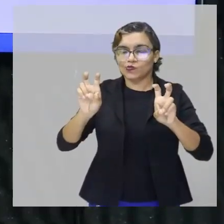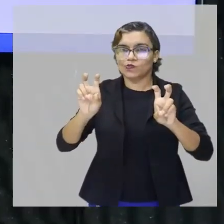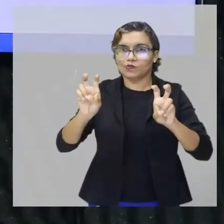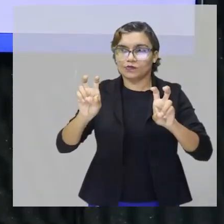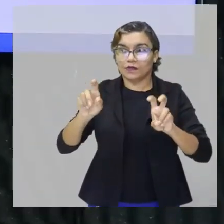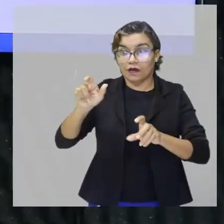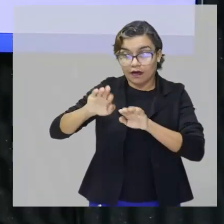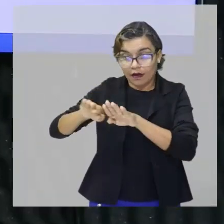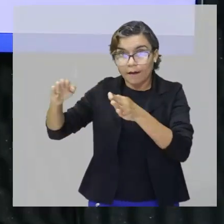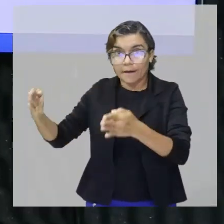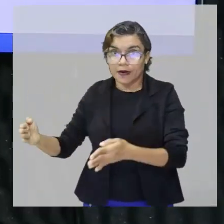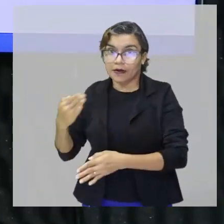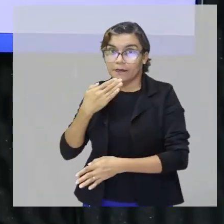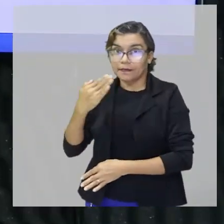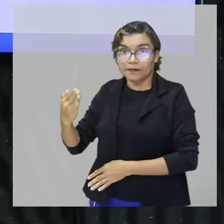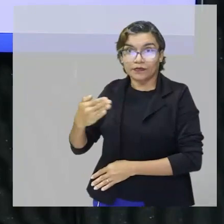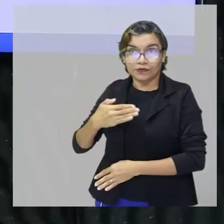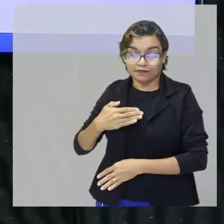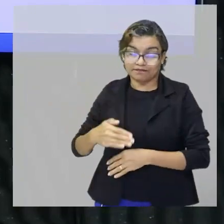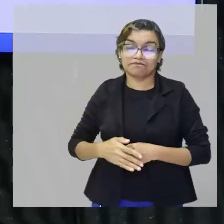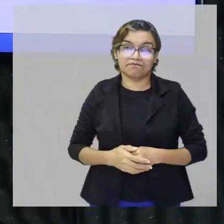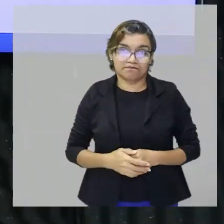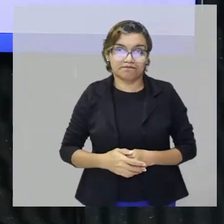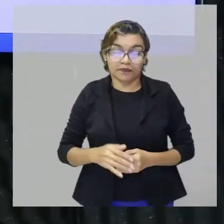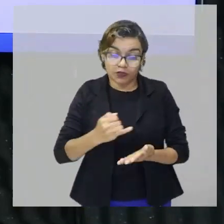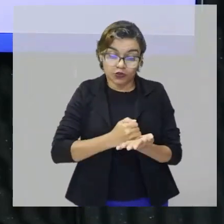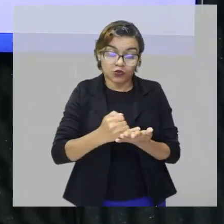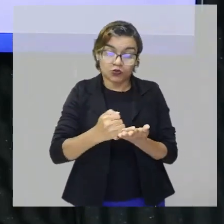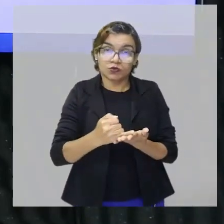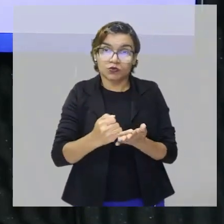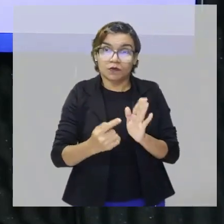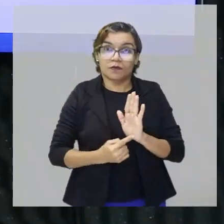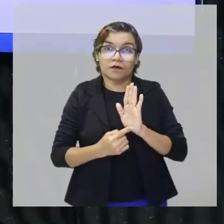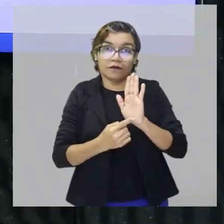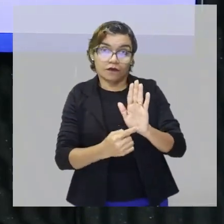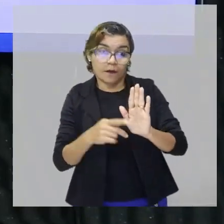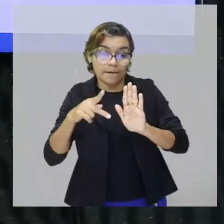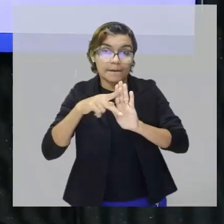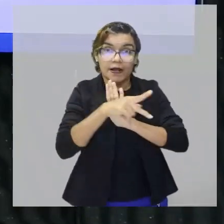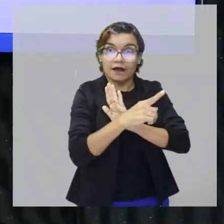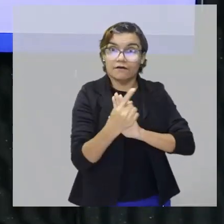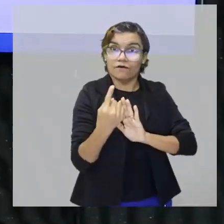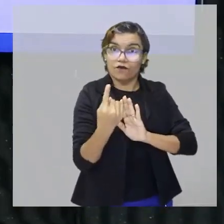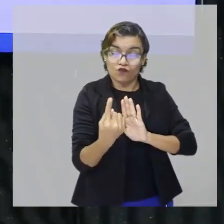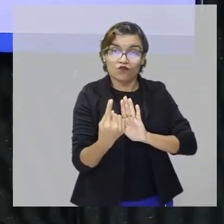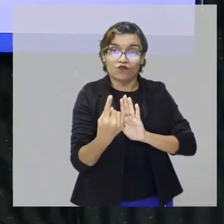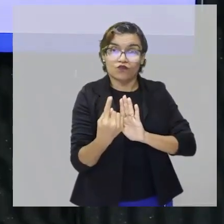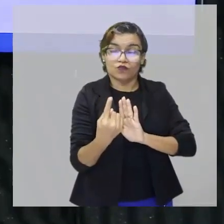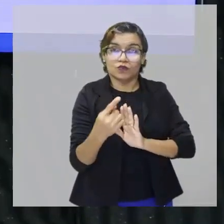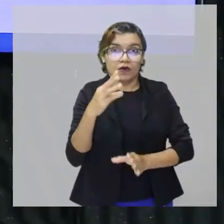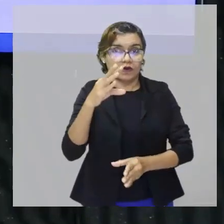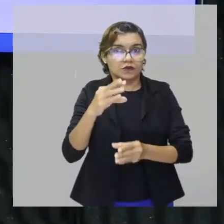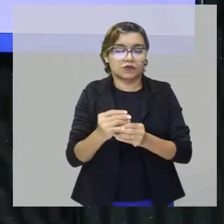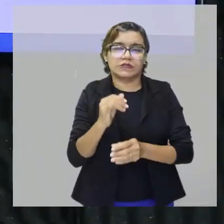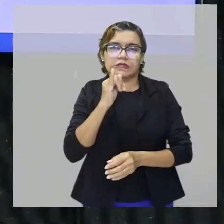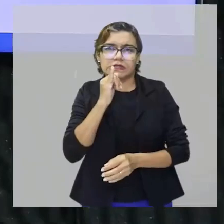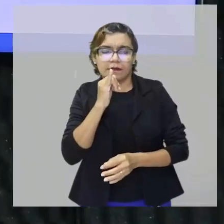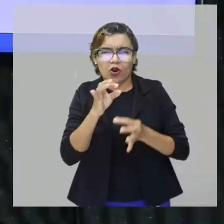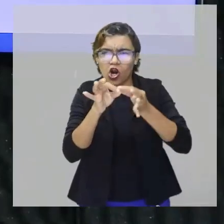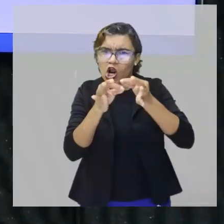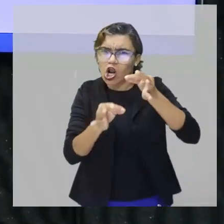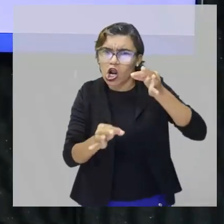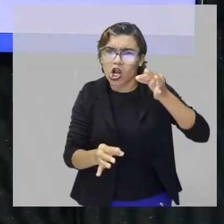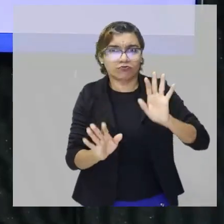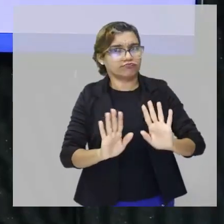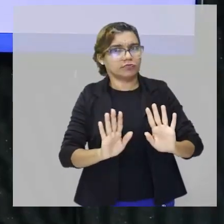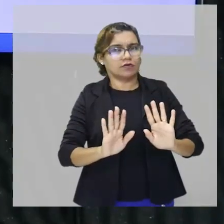sendo abordado. A introdução deve ser apresentada em 1 parágrafo. Você precisa ser sucinto e direto. Até